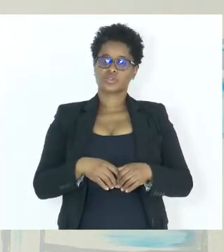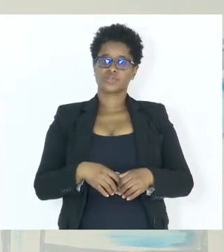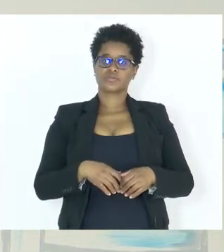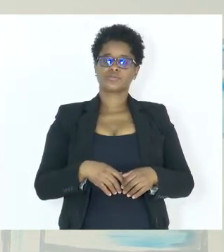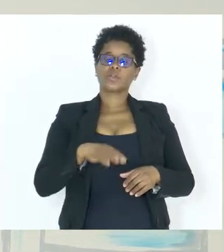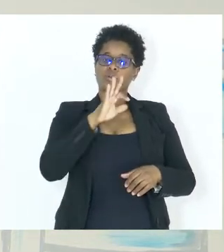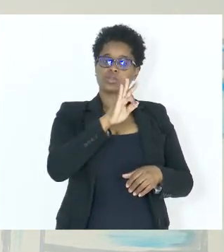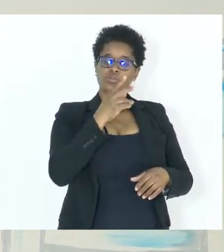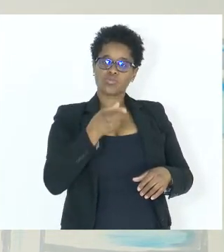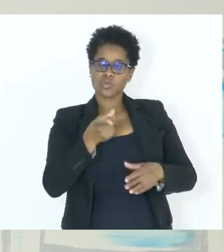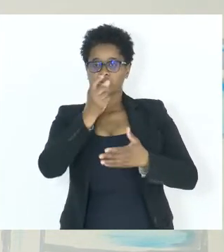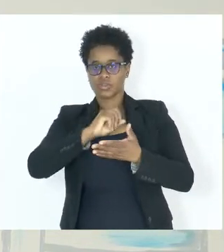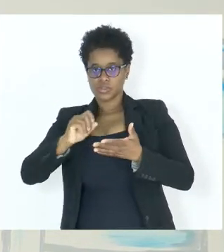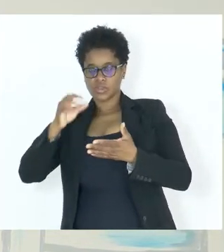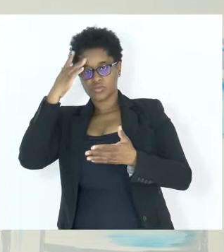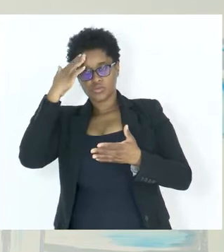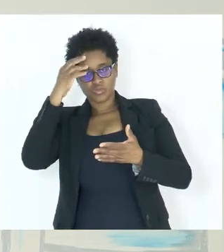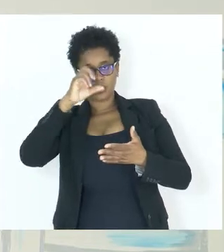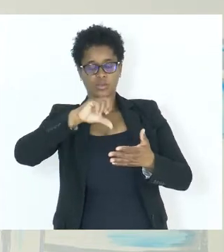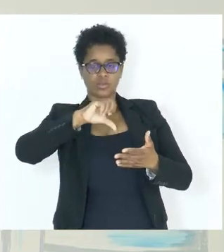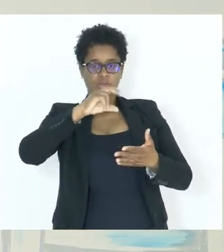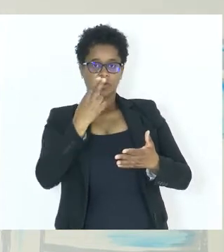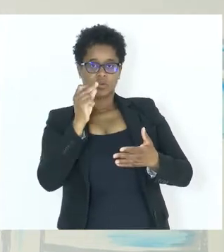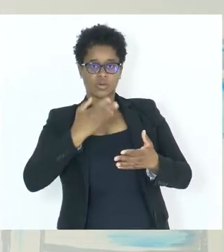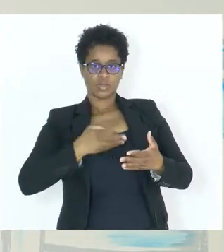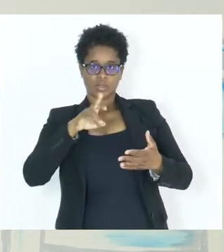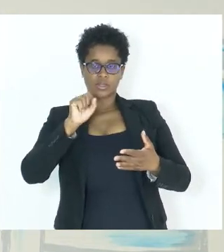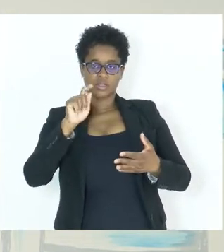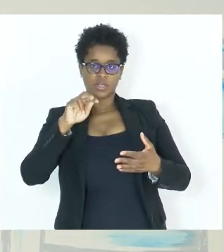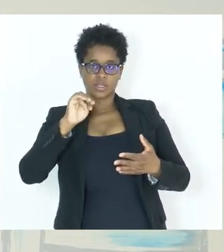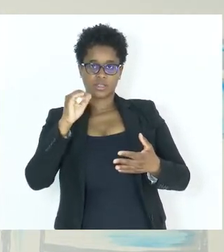49º e vamos representar com algarismos. Aqui está com